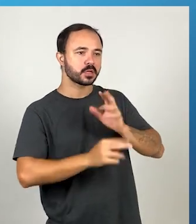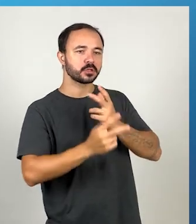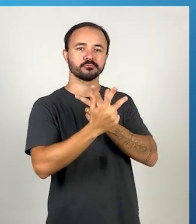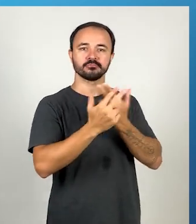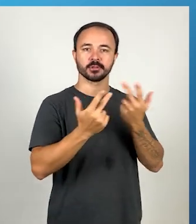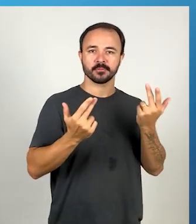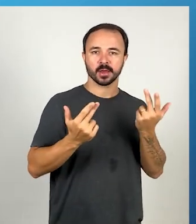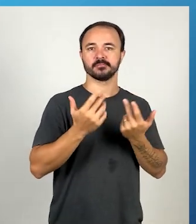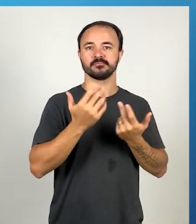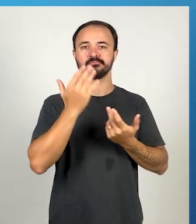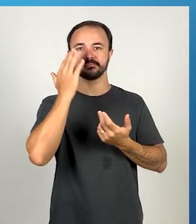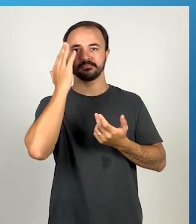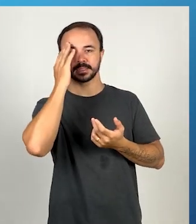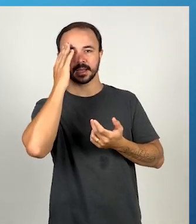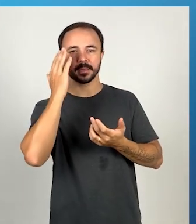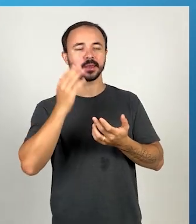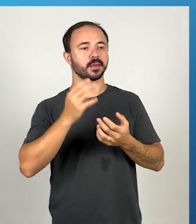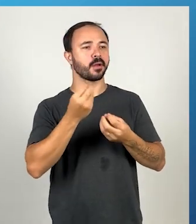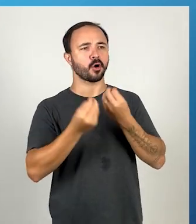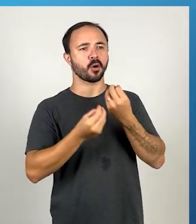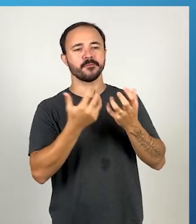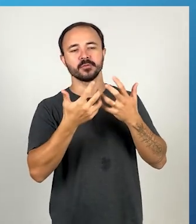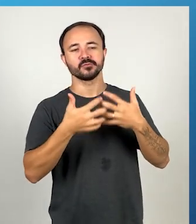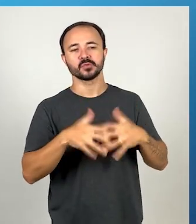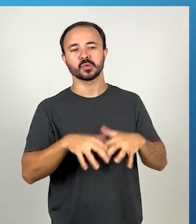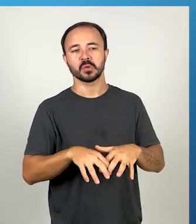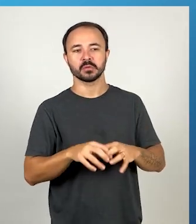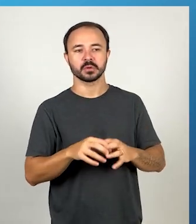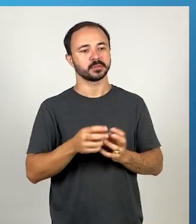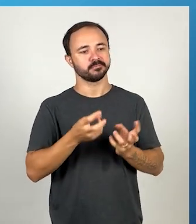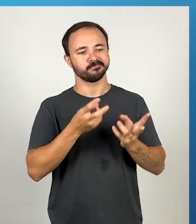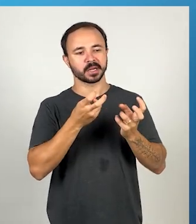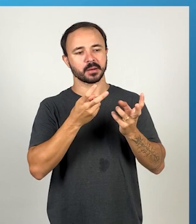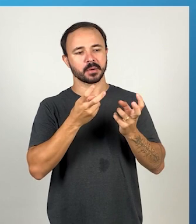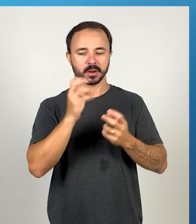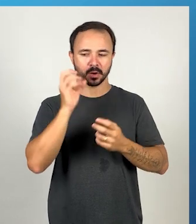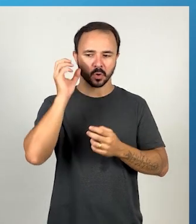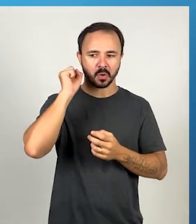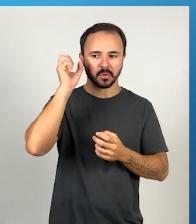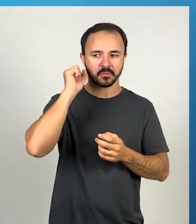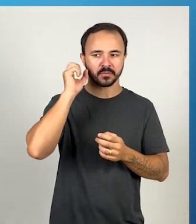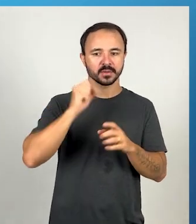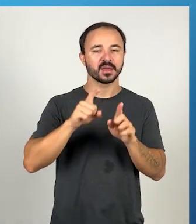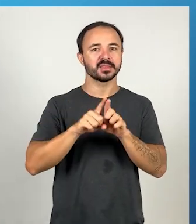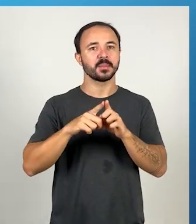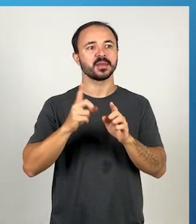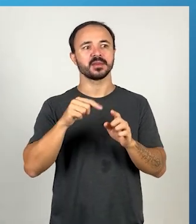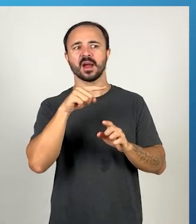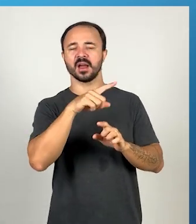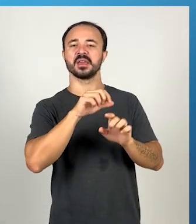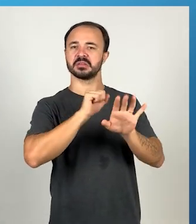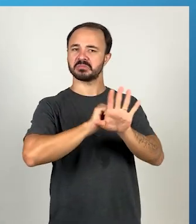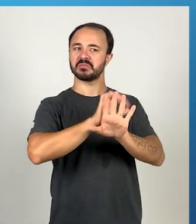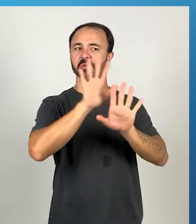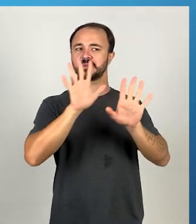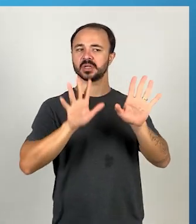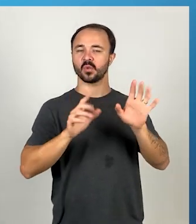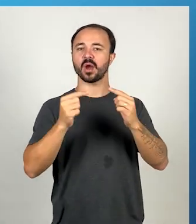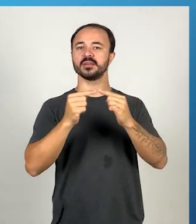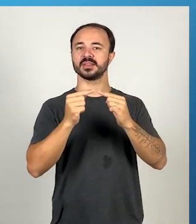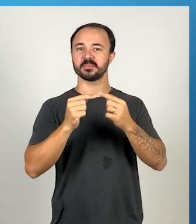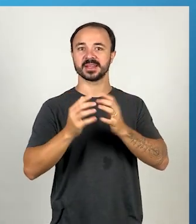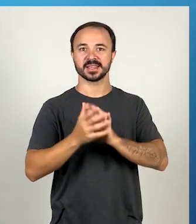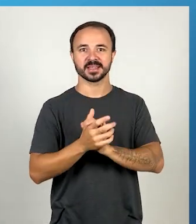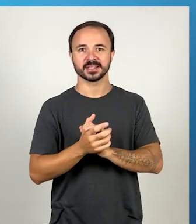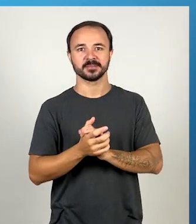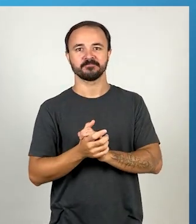sonoros, como estrofação, rimas, aliterações, semânticos, como as figuras de linguagem, por exemplo,